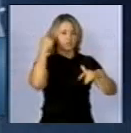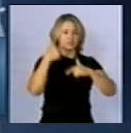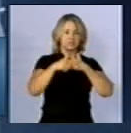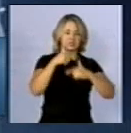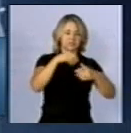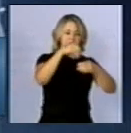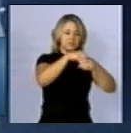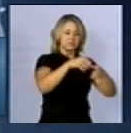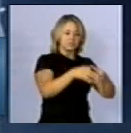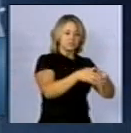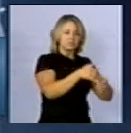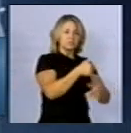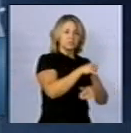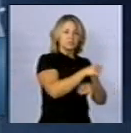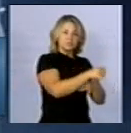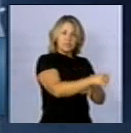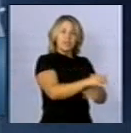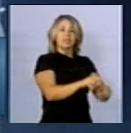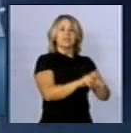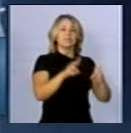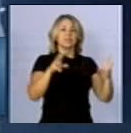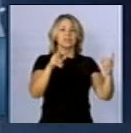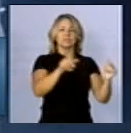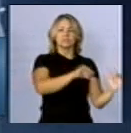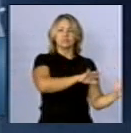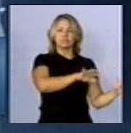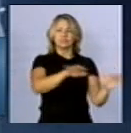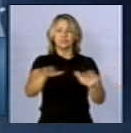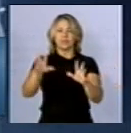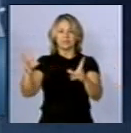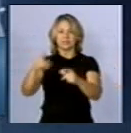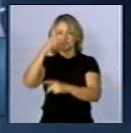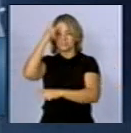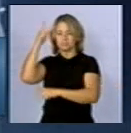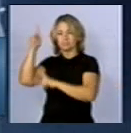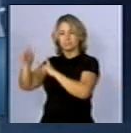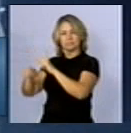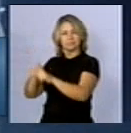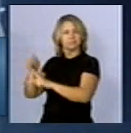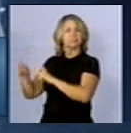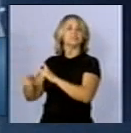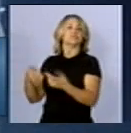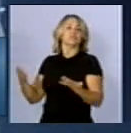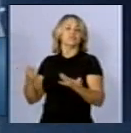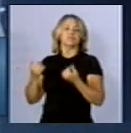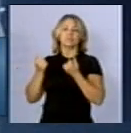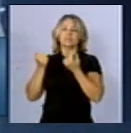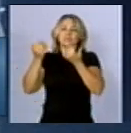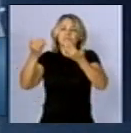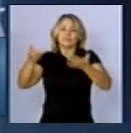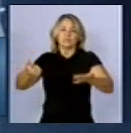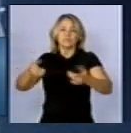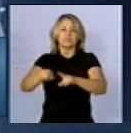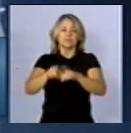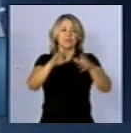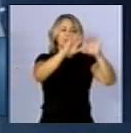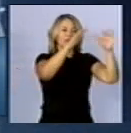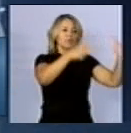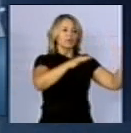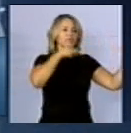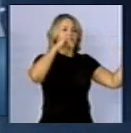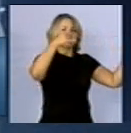também afeta a população aos usuários em geral que são expostos aos Campos